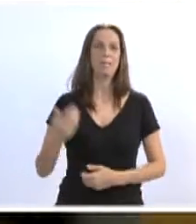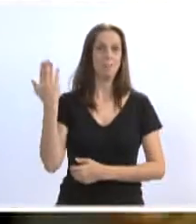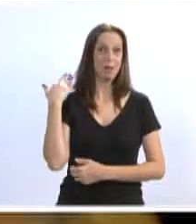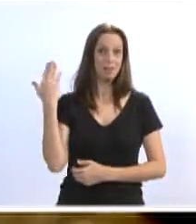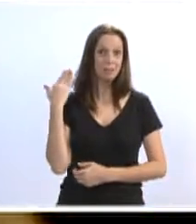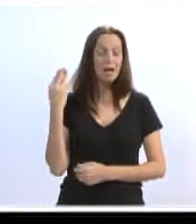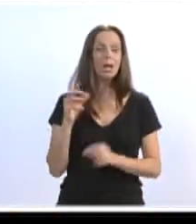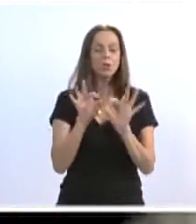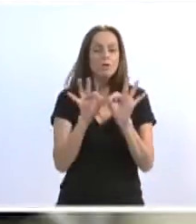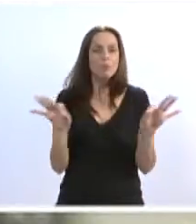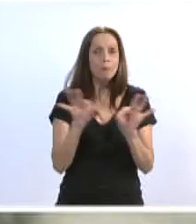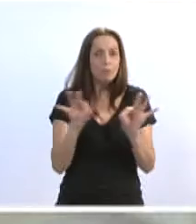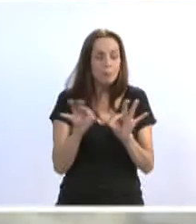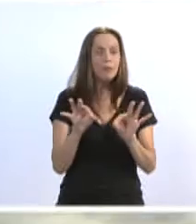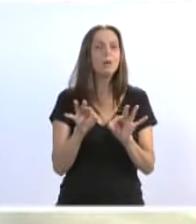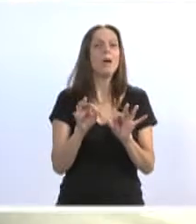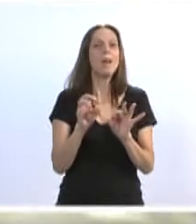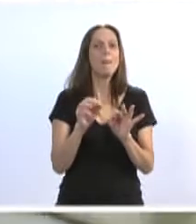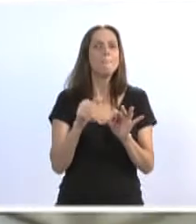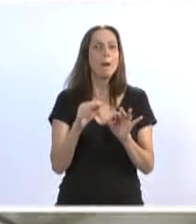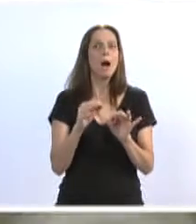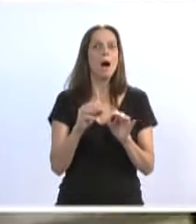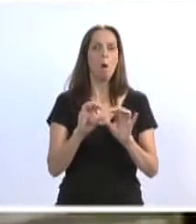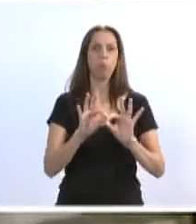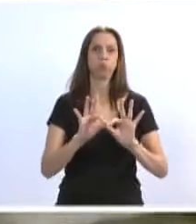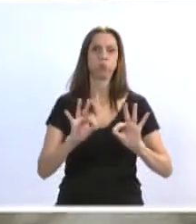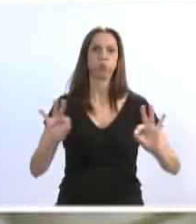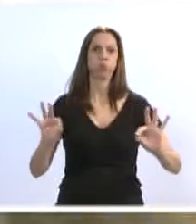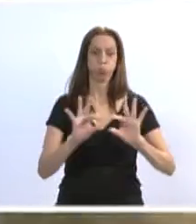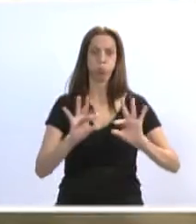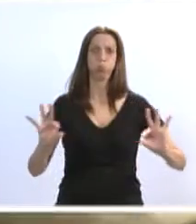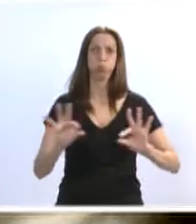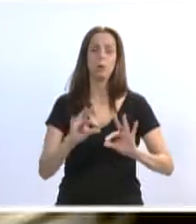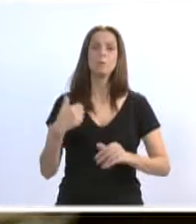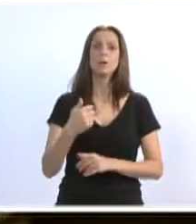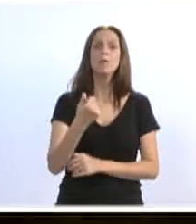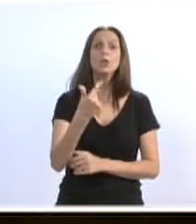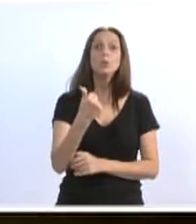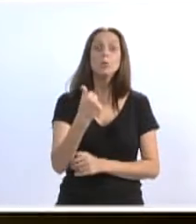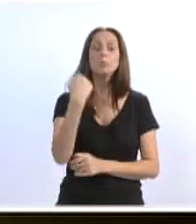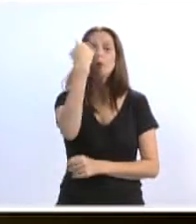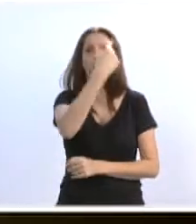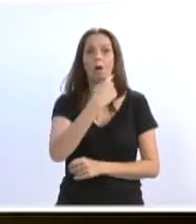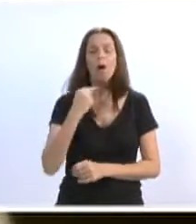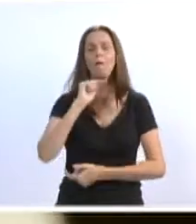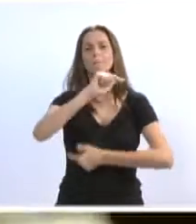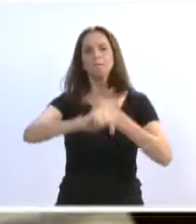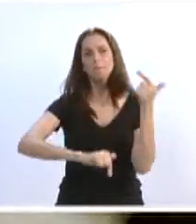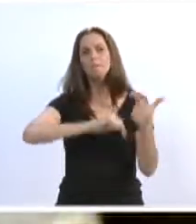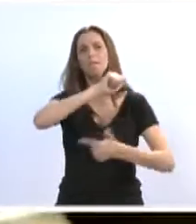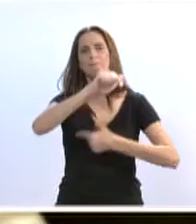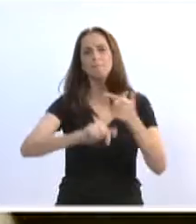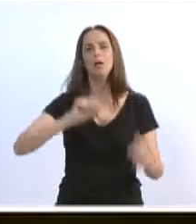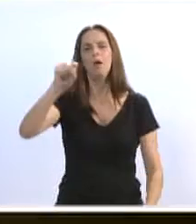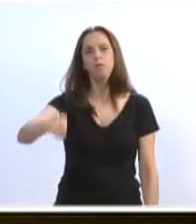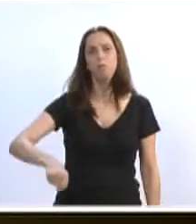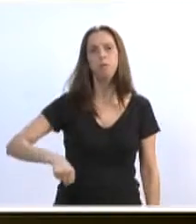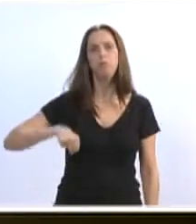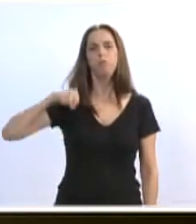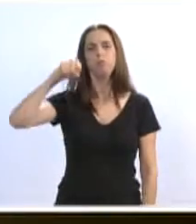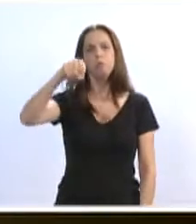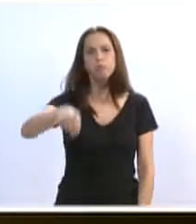leve. Esse tear tem mais de 120 anos. Era preciso 12 horas de trabalho, girando isso à